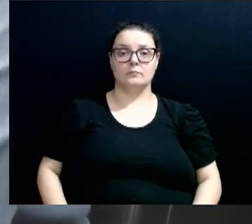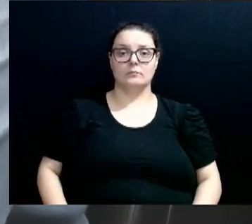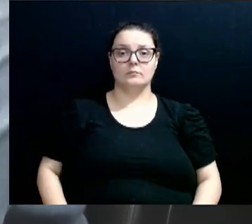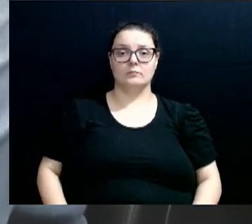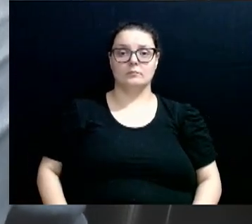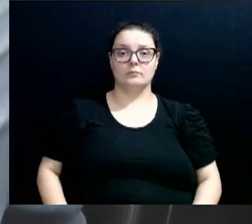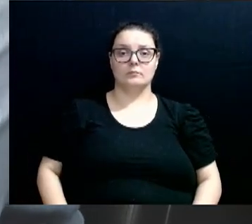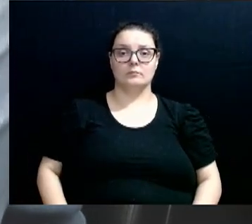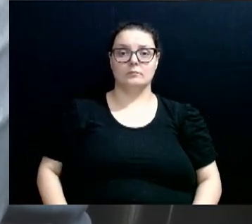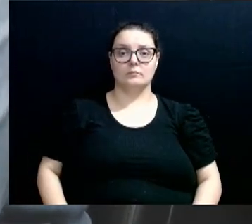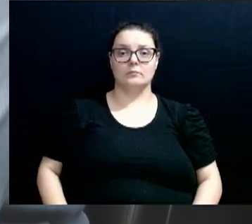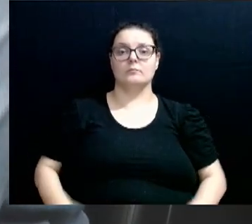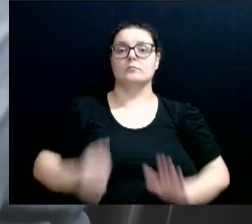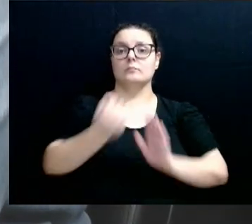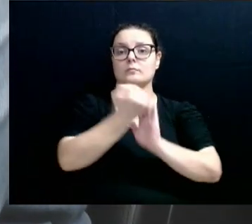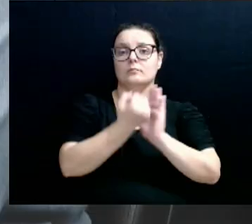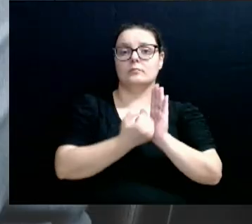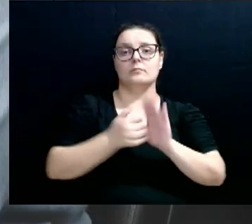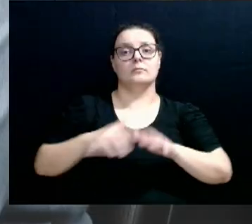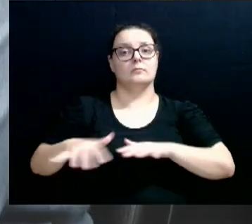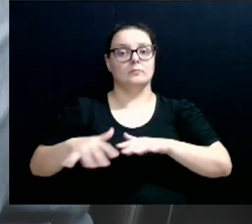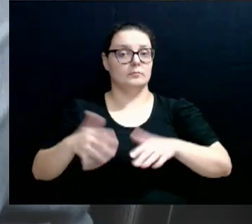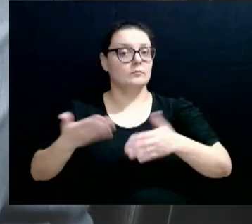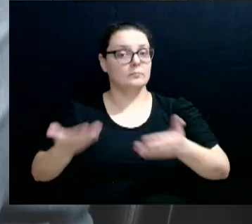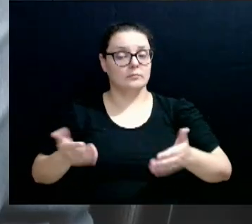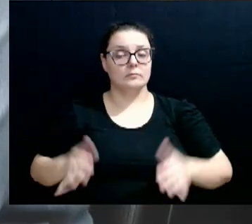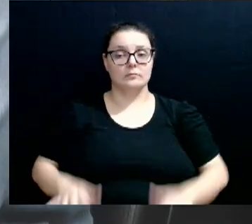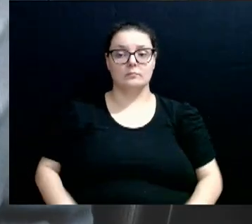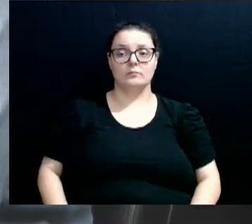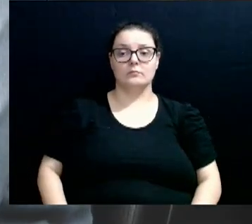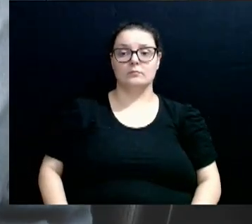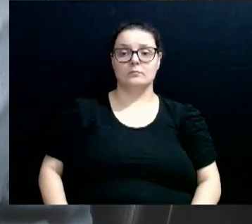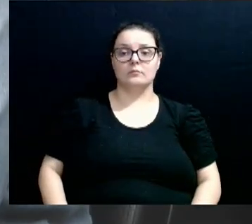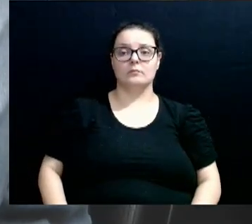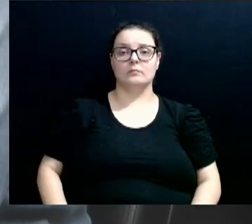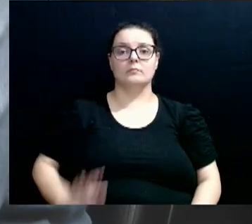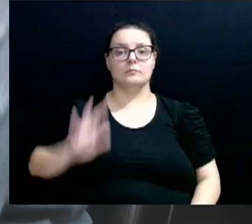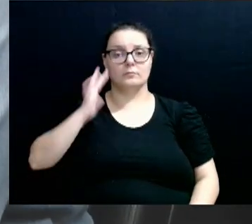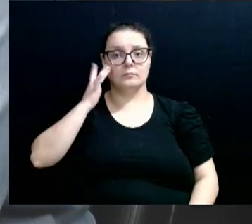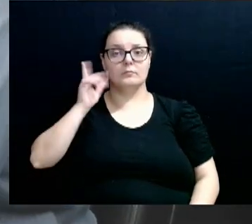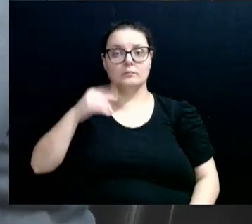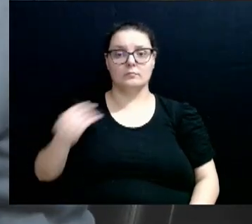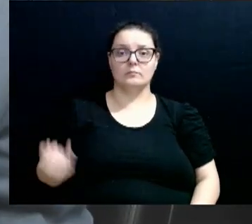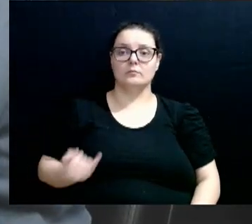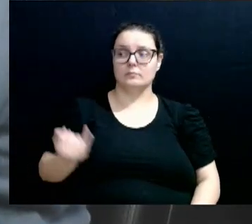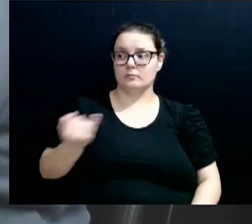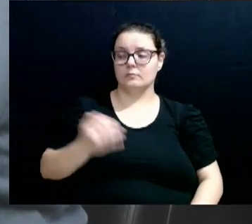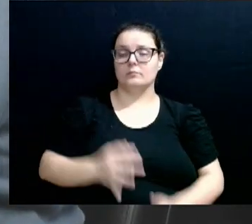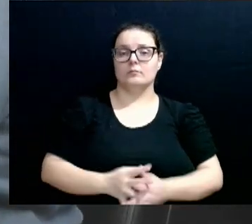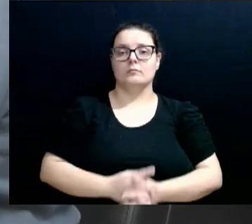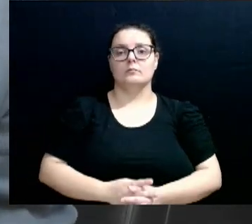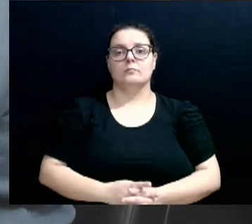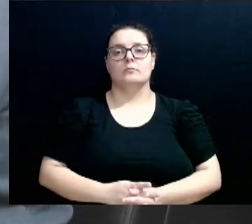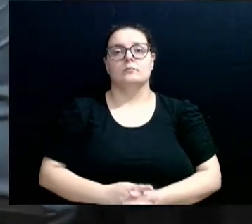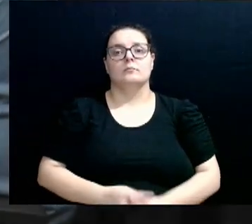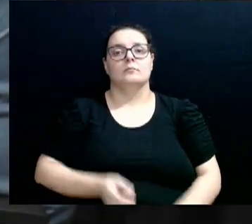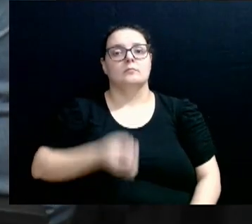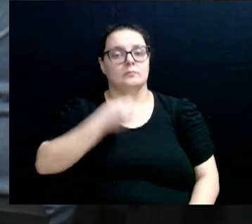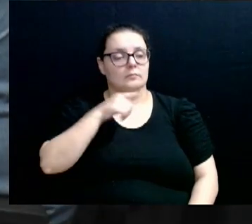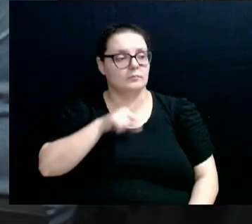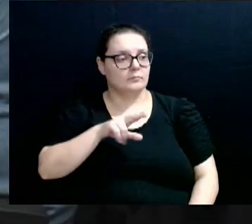símbolo para esse movimento, né? E acho que isso é bastante importante. Muito bom, Luiz.